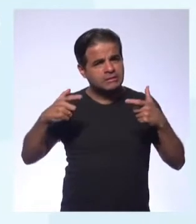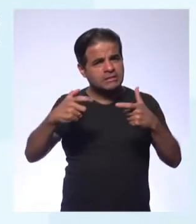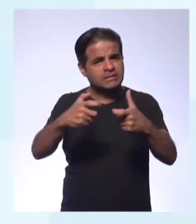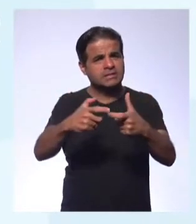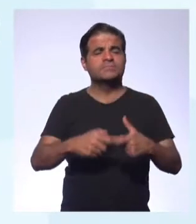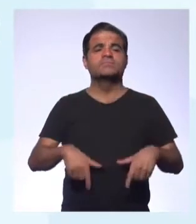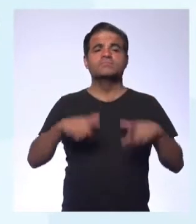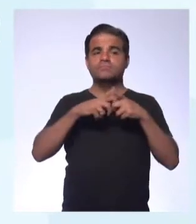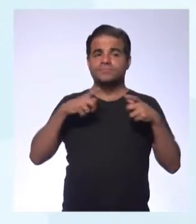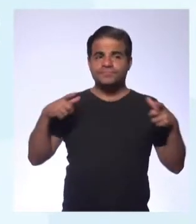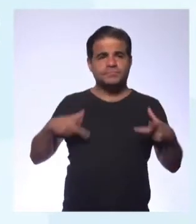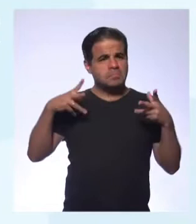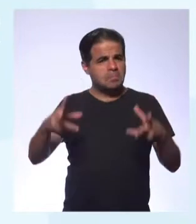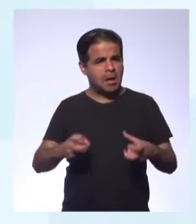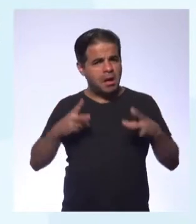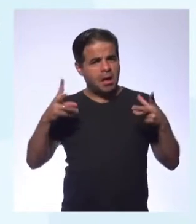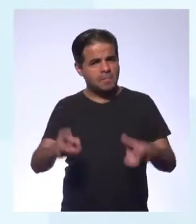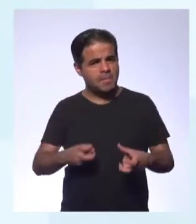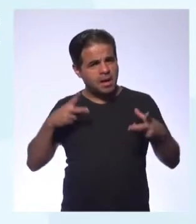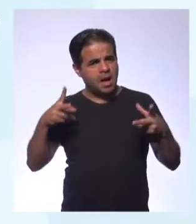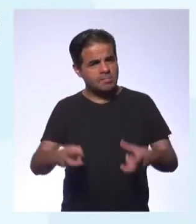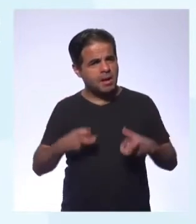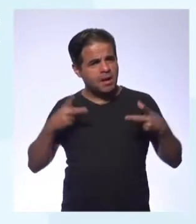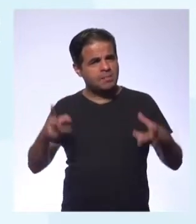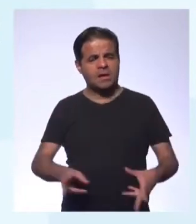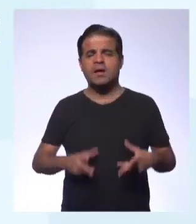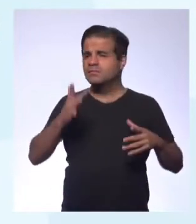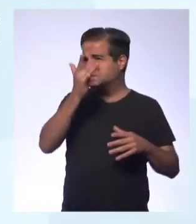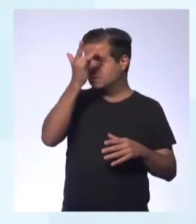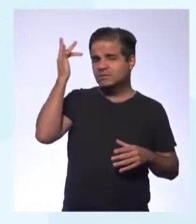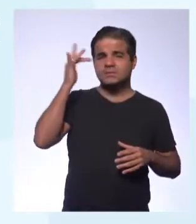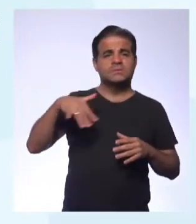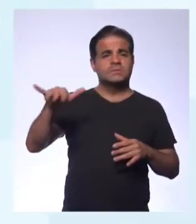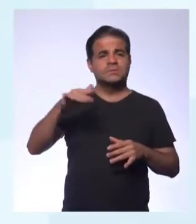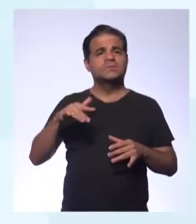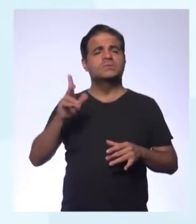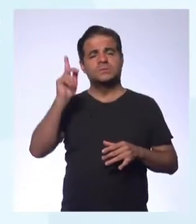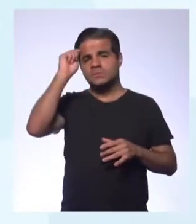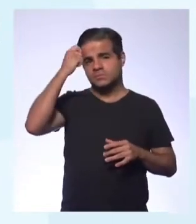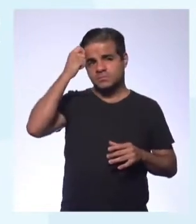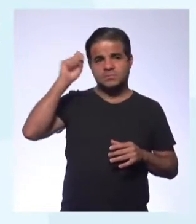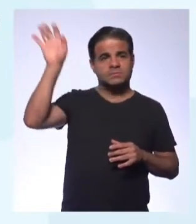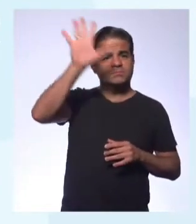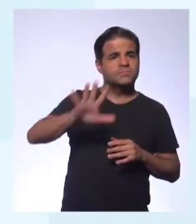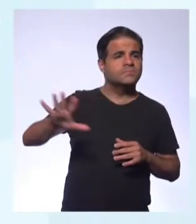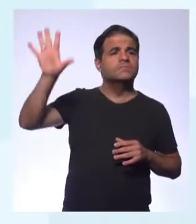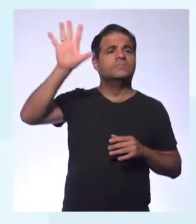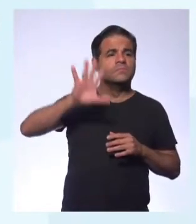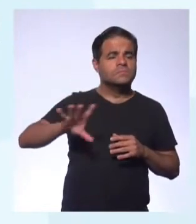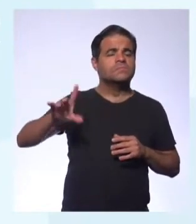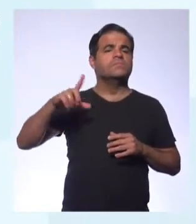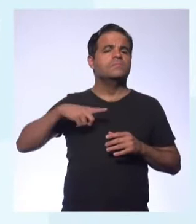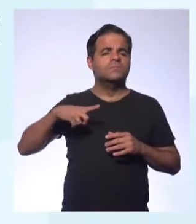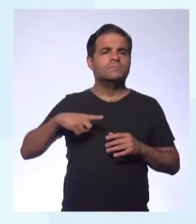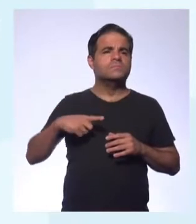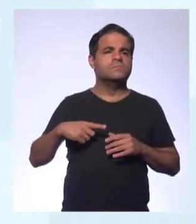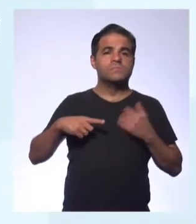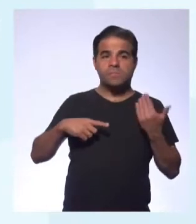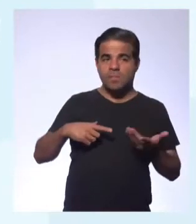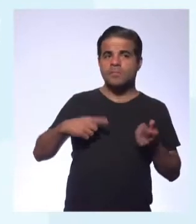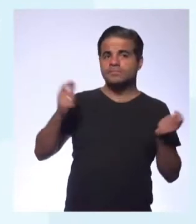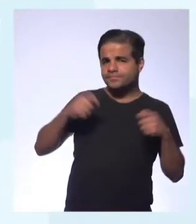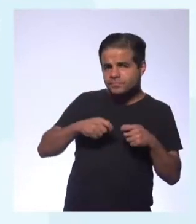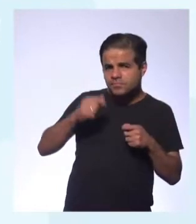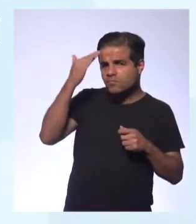e uma maior exploração aí das pessoas, dos negros africanos, ok? Então, deu